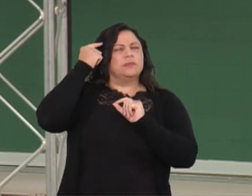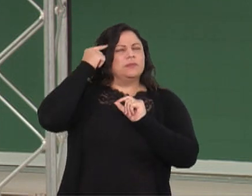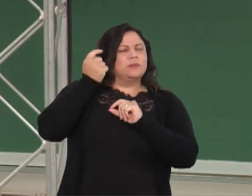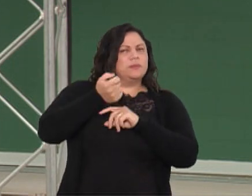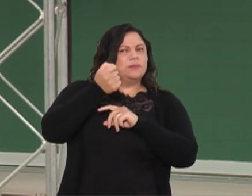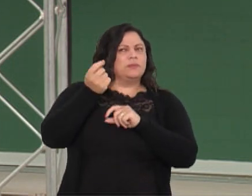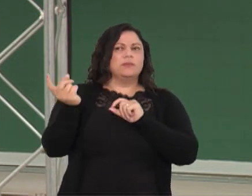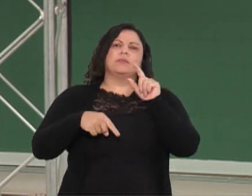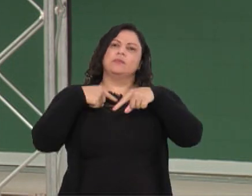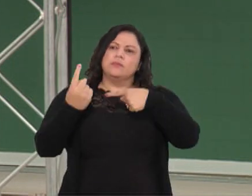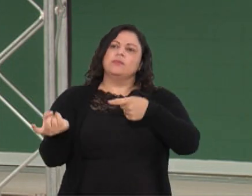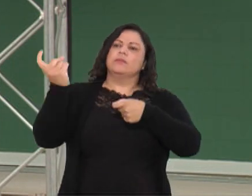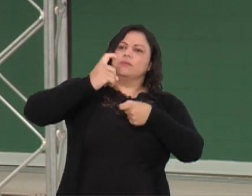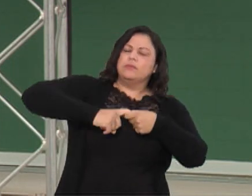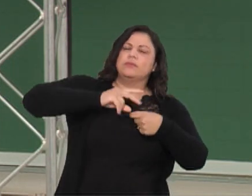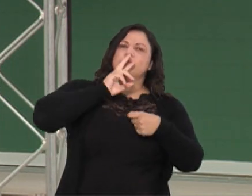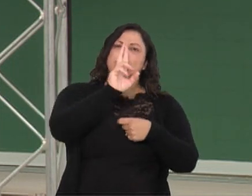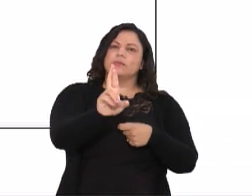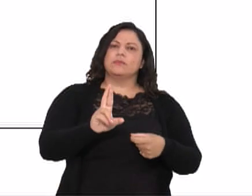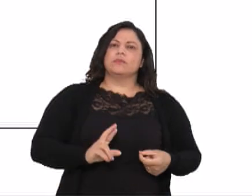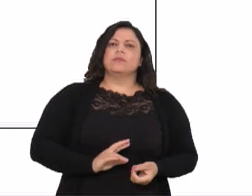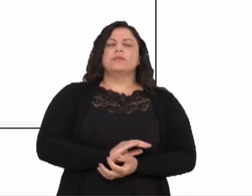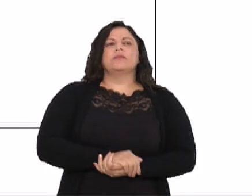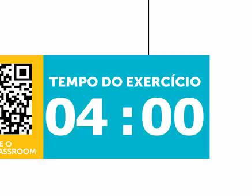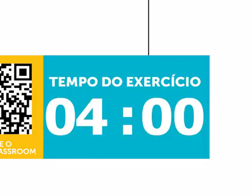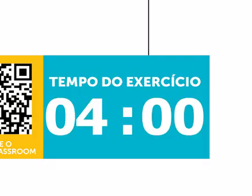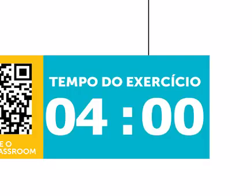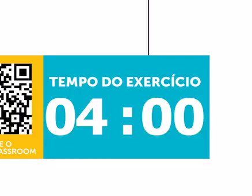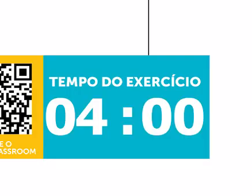isso e já voltamos com a resposta.